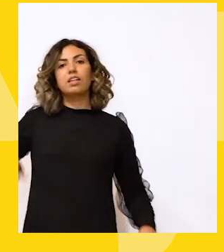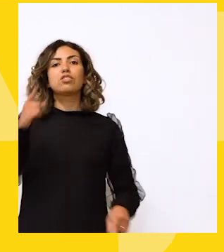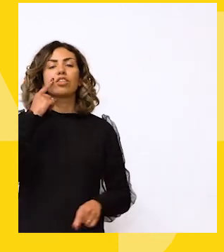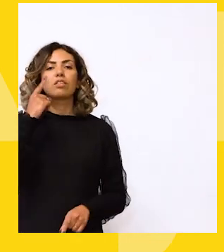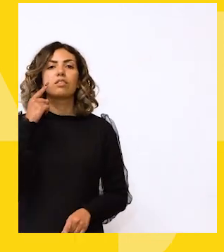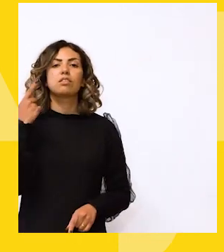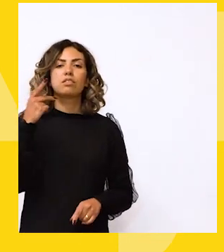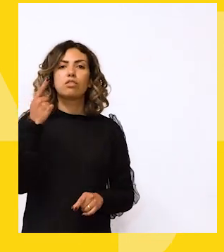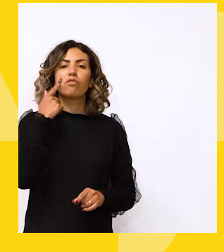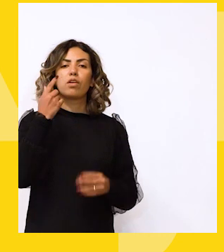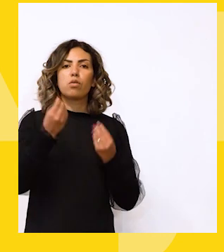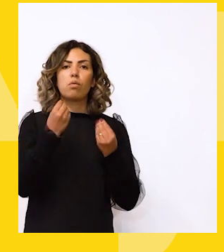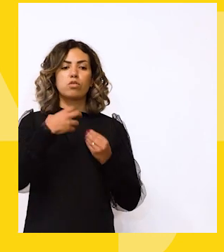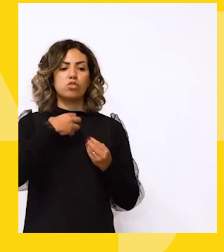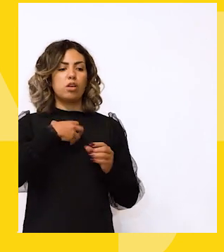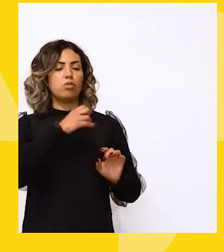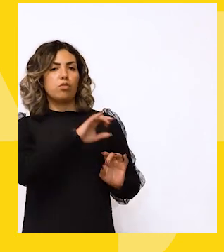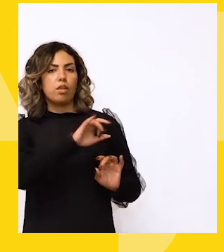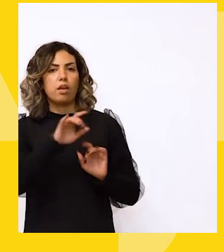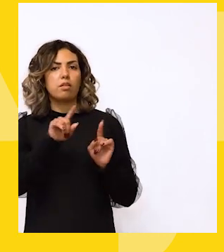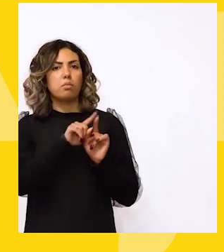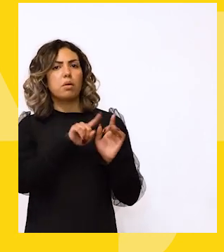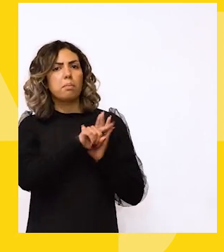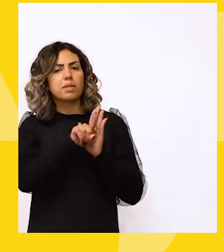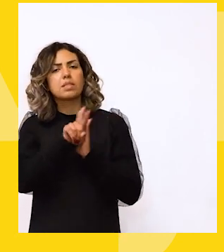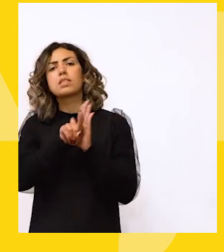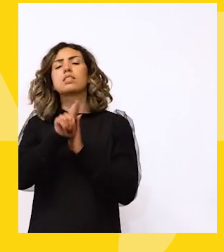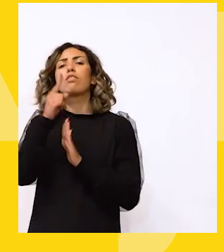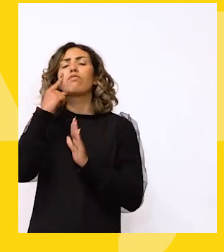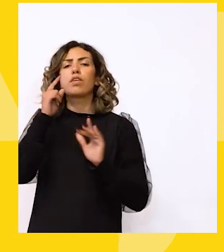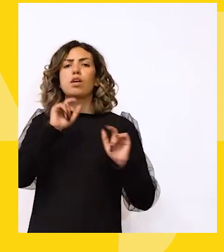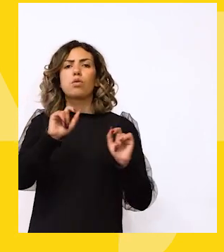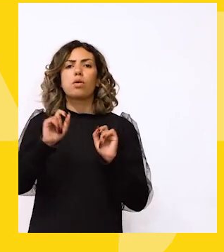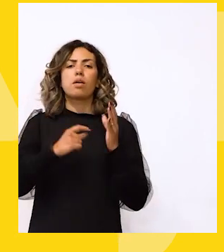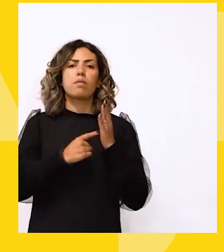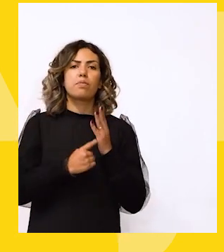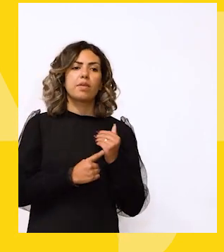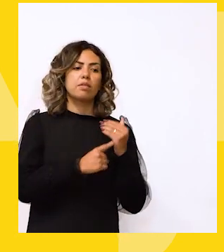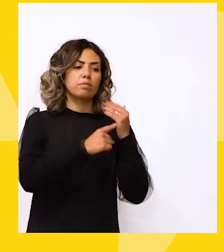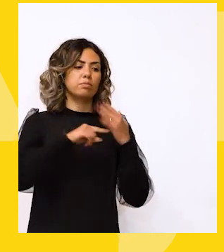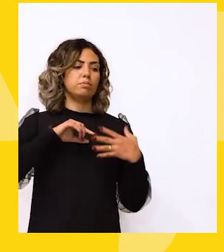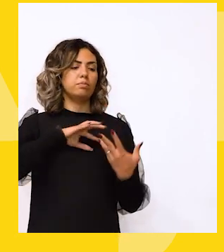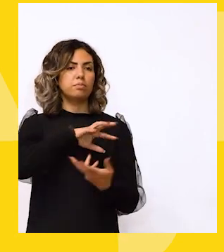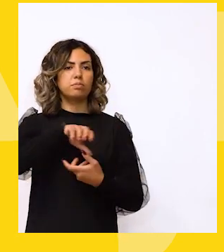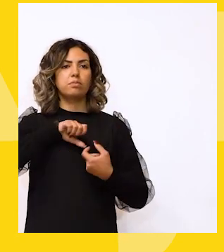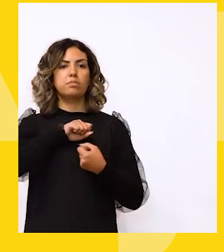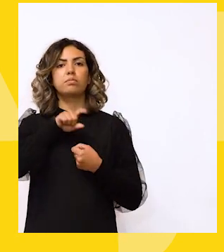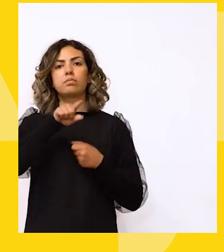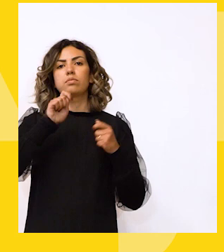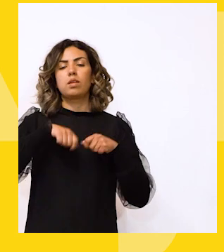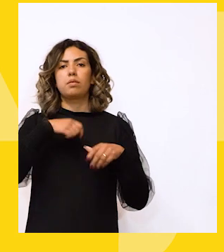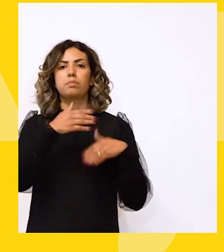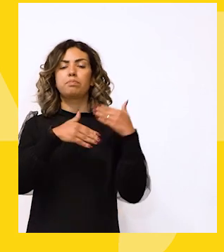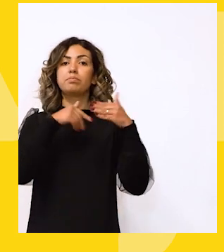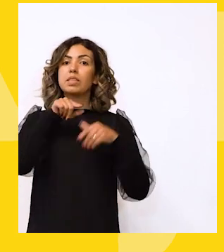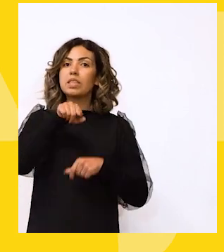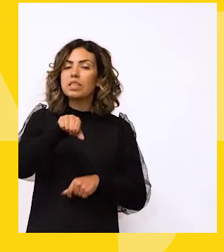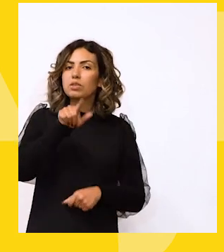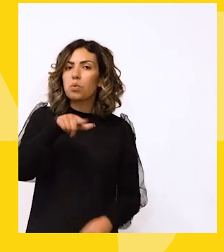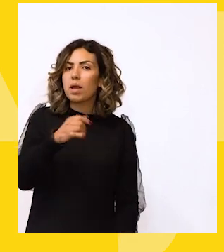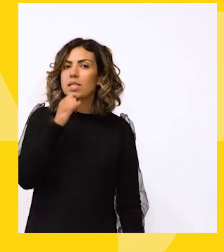propriedade promovendo assistência técnica e pesquise teste de fundo tecnologia sustentáveis adequadas os assentamentos isso é um bom exemplo